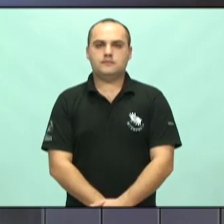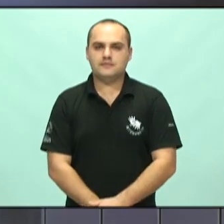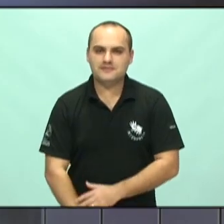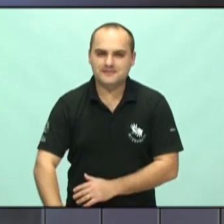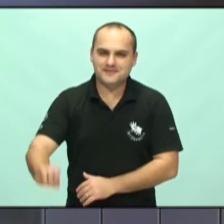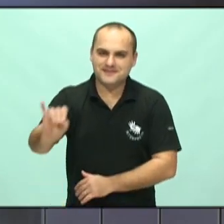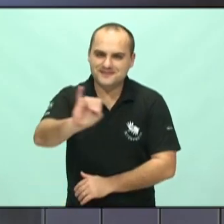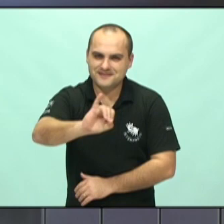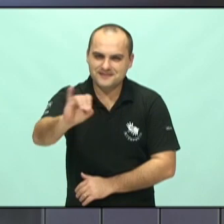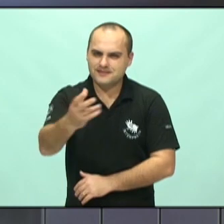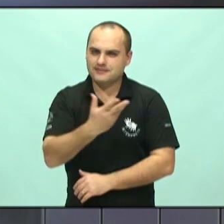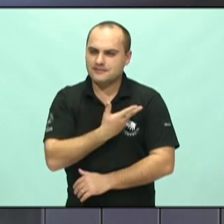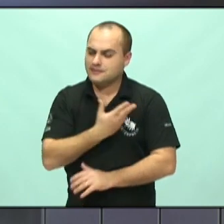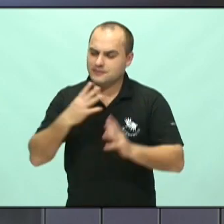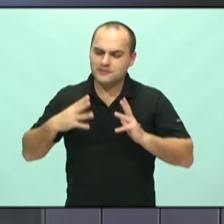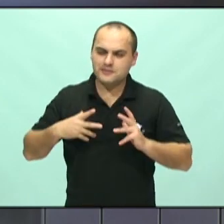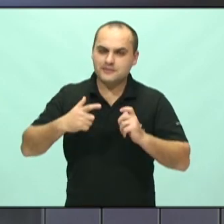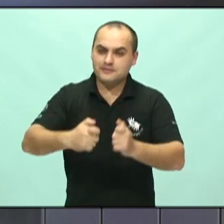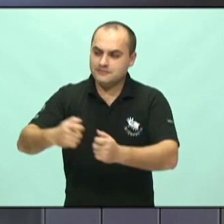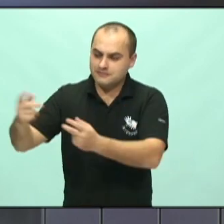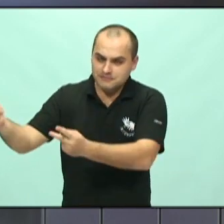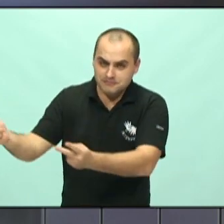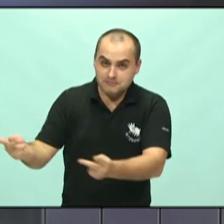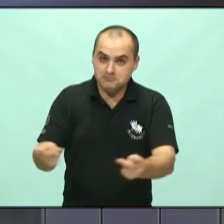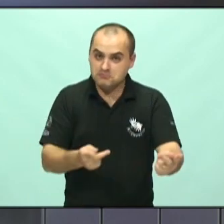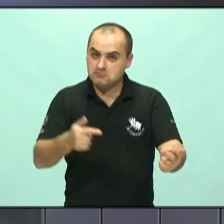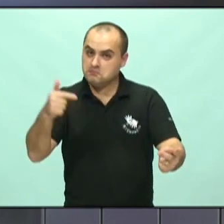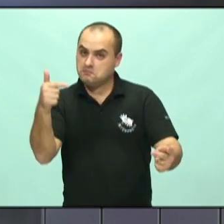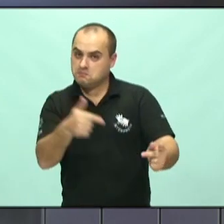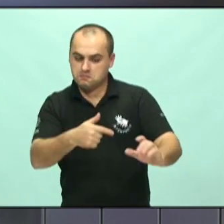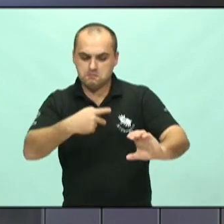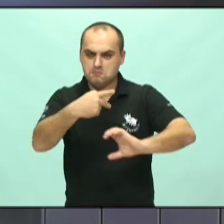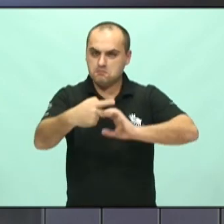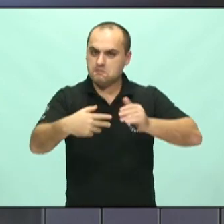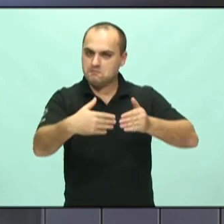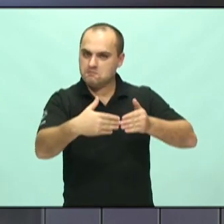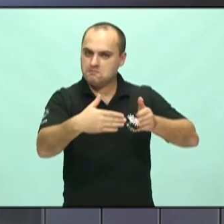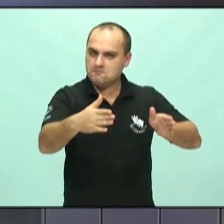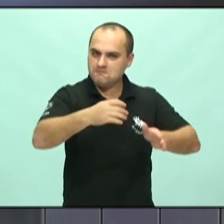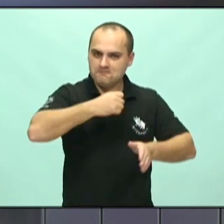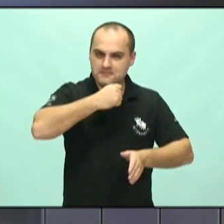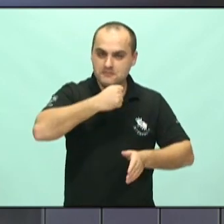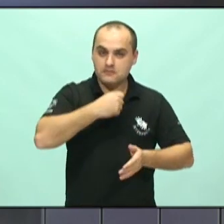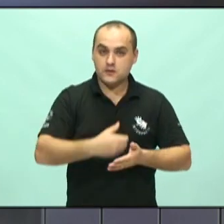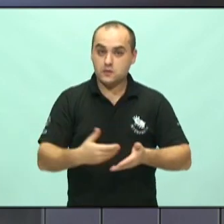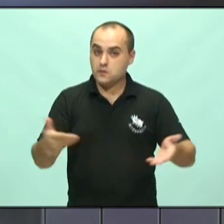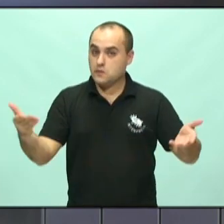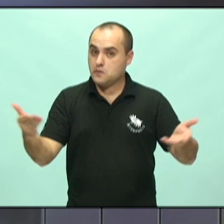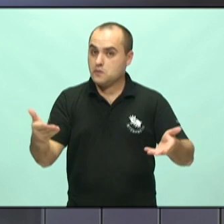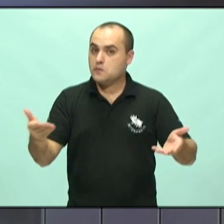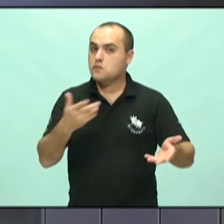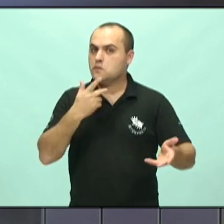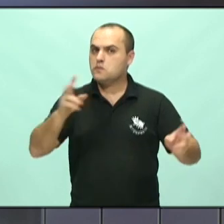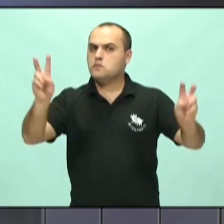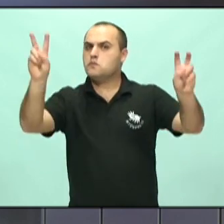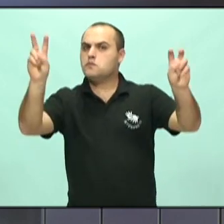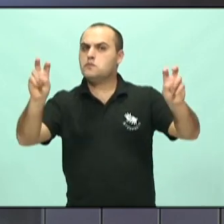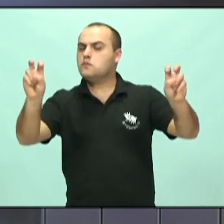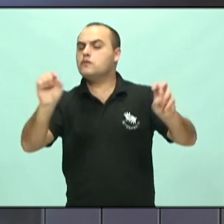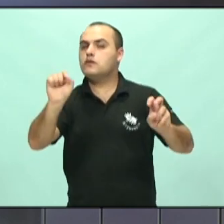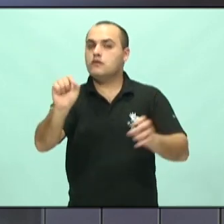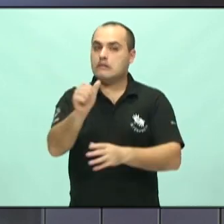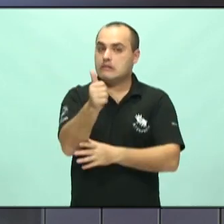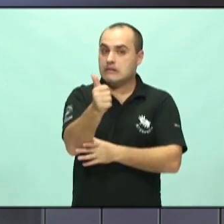Olá, amigos, sejam bem-vindos a mais um Câmara Aberta. No programa de hoje nós vamos falar sobre os 15 anos do grupo